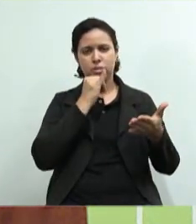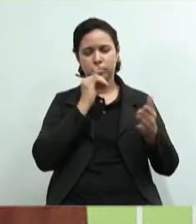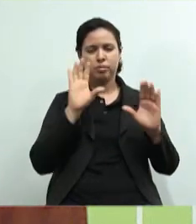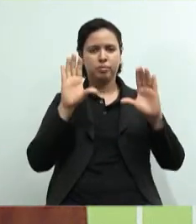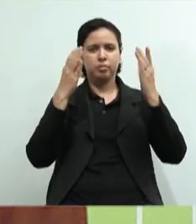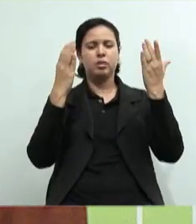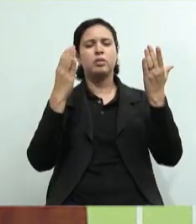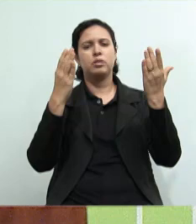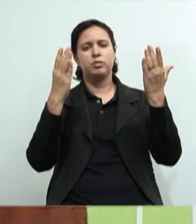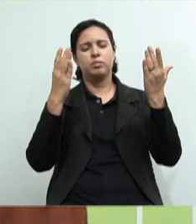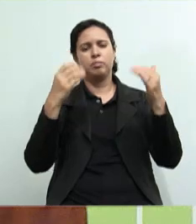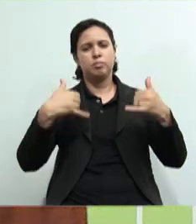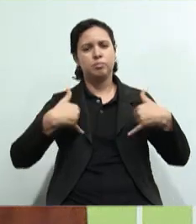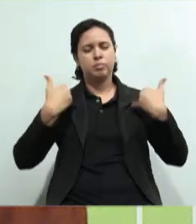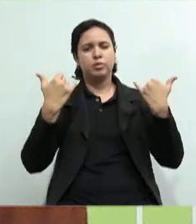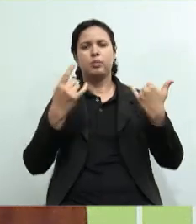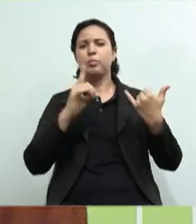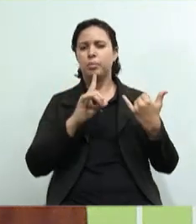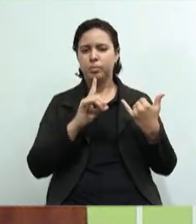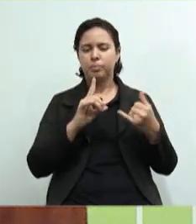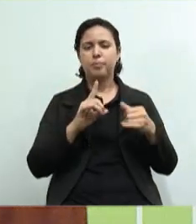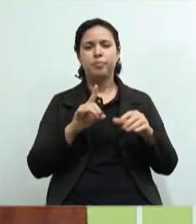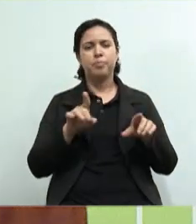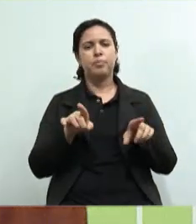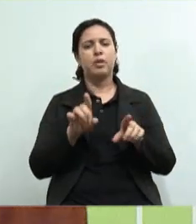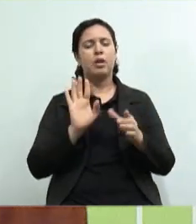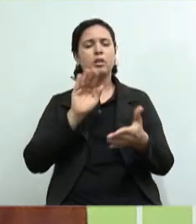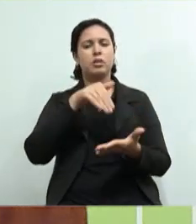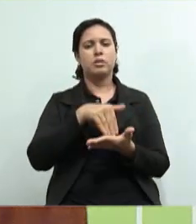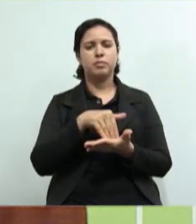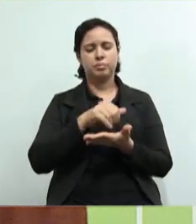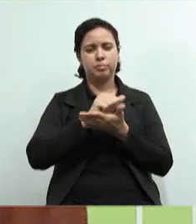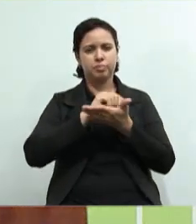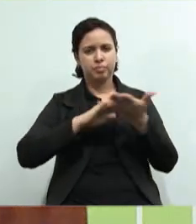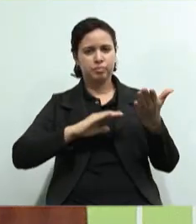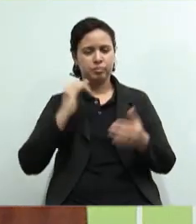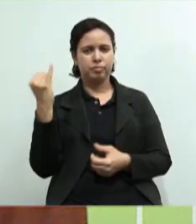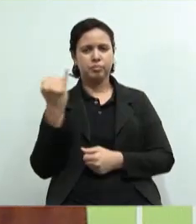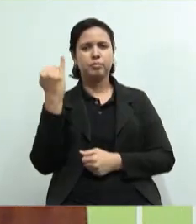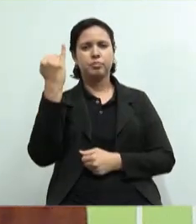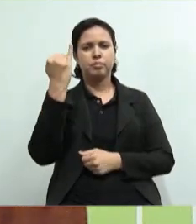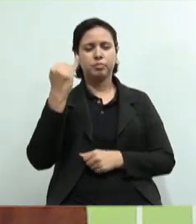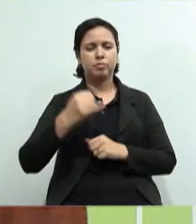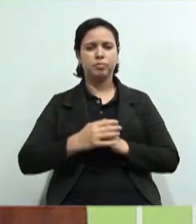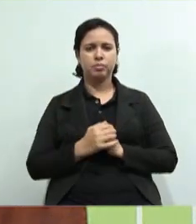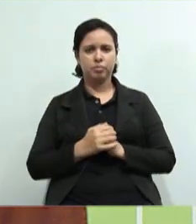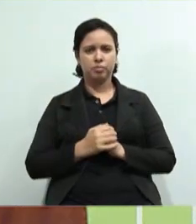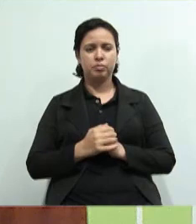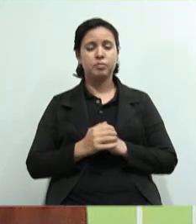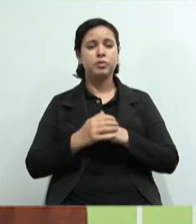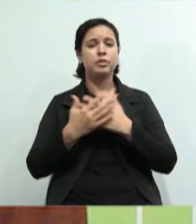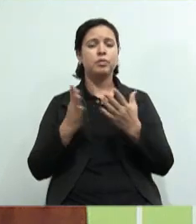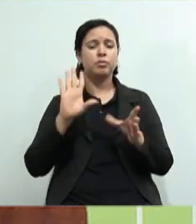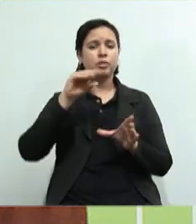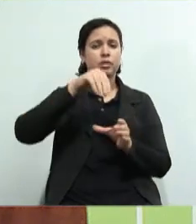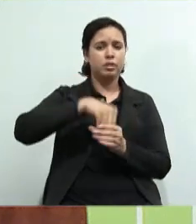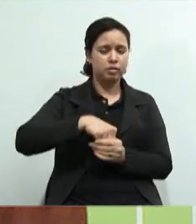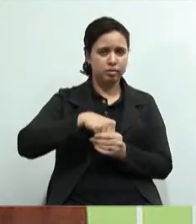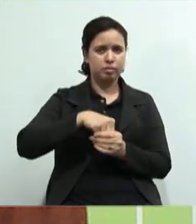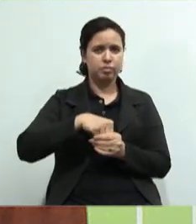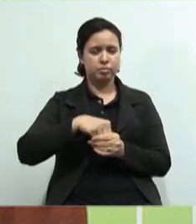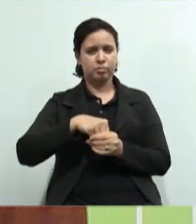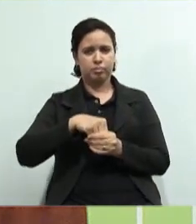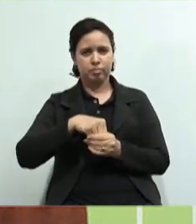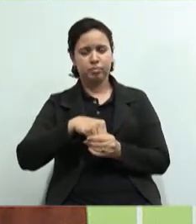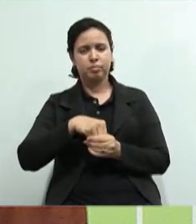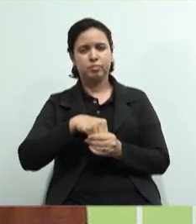de aniversário, até as atividades mais importantes. Então, dentro de uma organização, a gente vê,